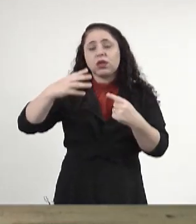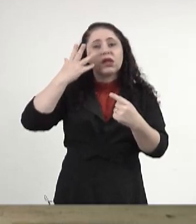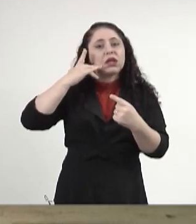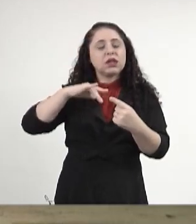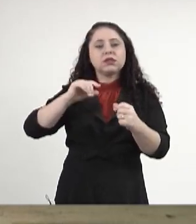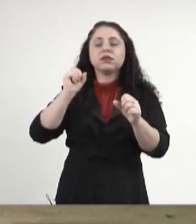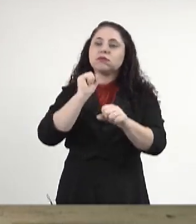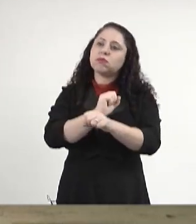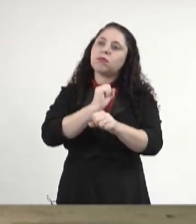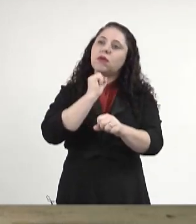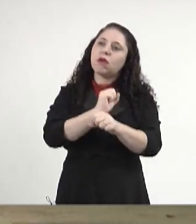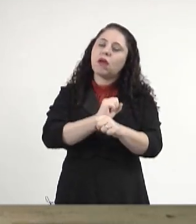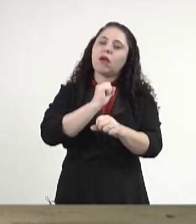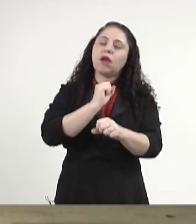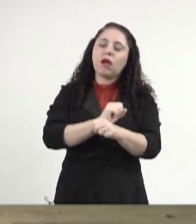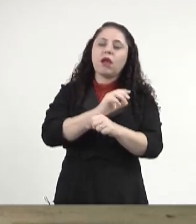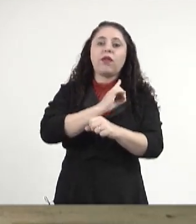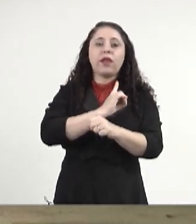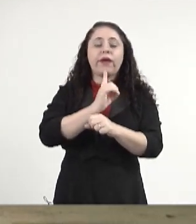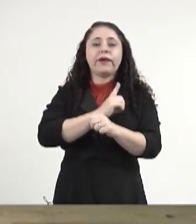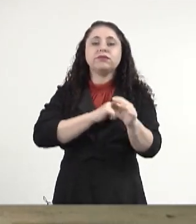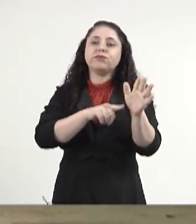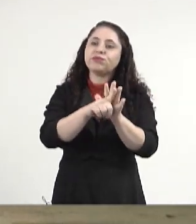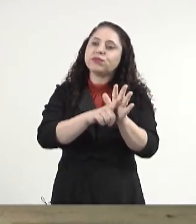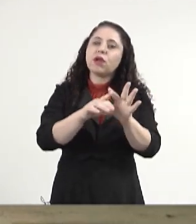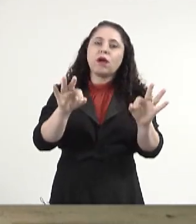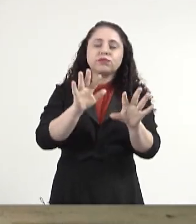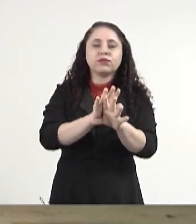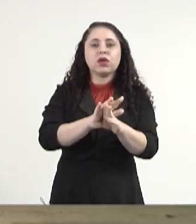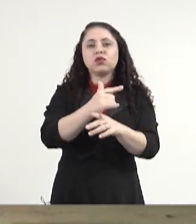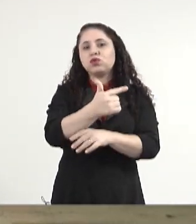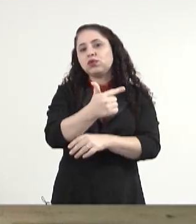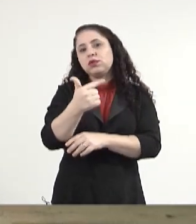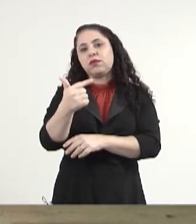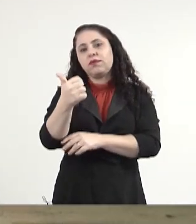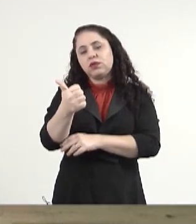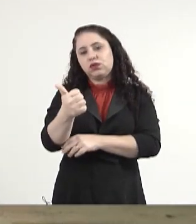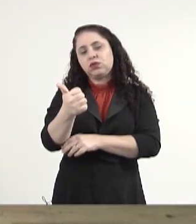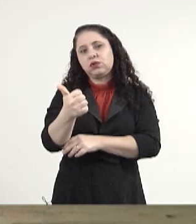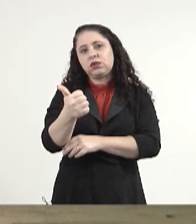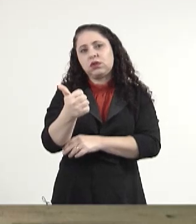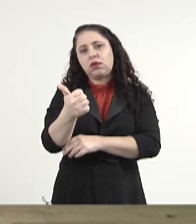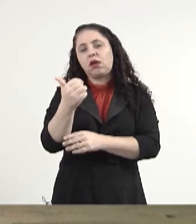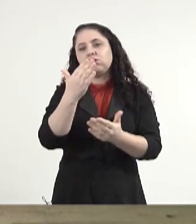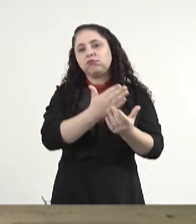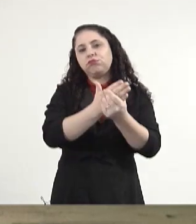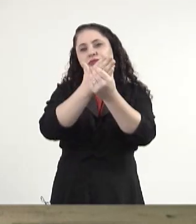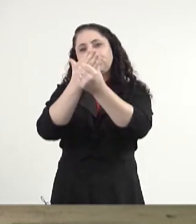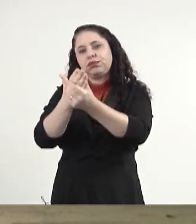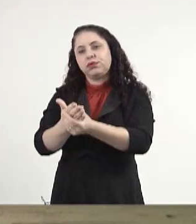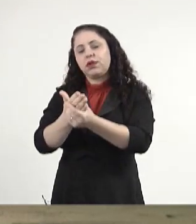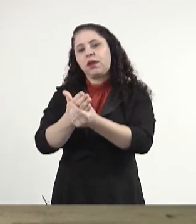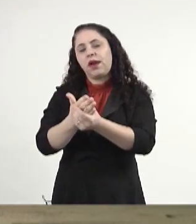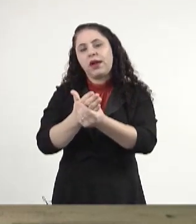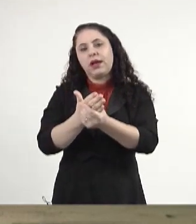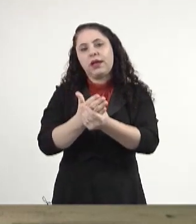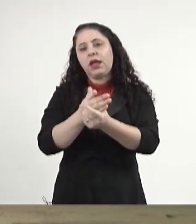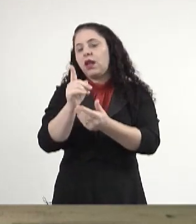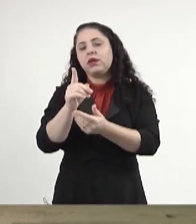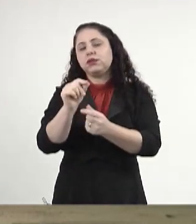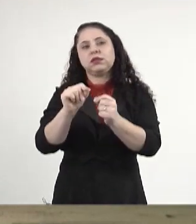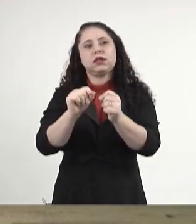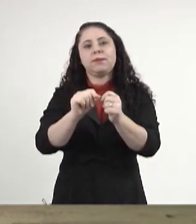aguardando instauração. 25 aguardando instauração, 221 inquéritos em tramitação. E esses procedimentos não